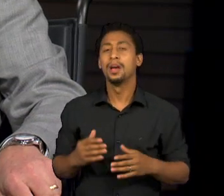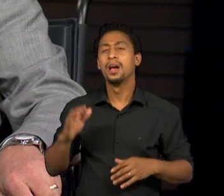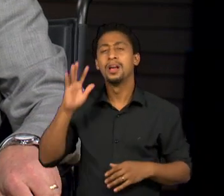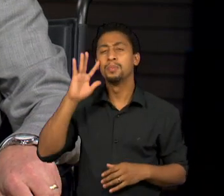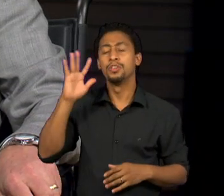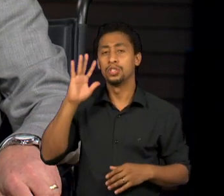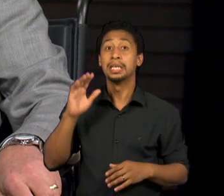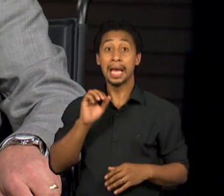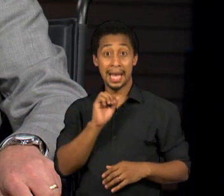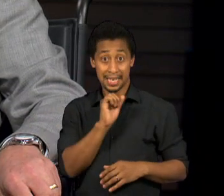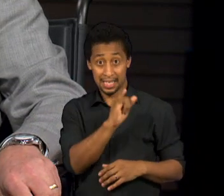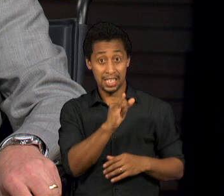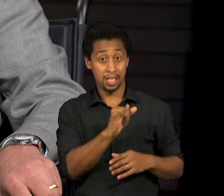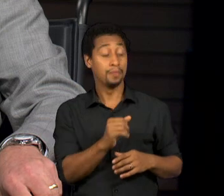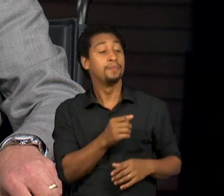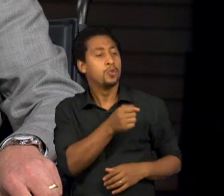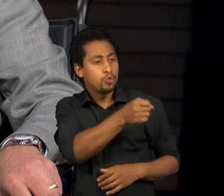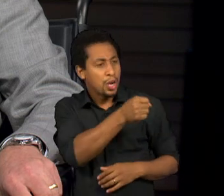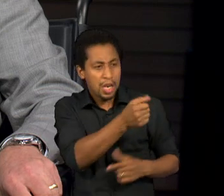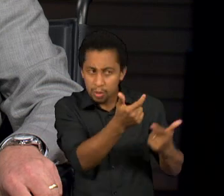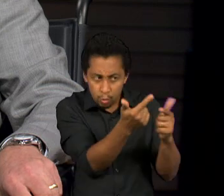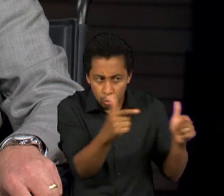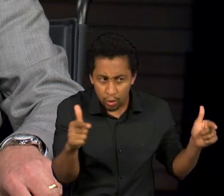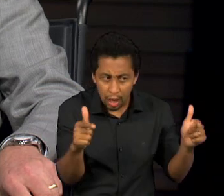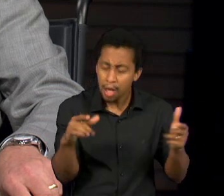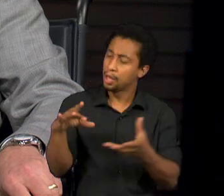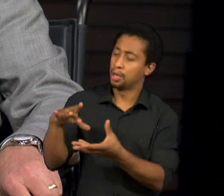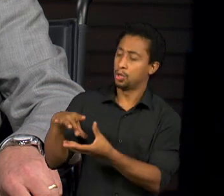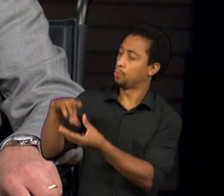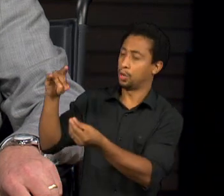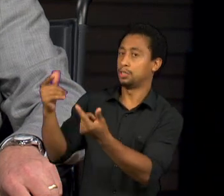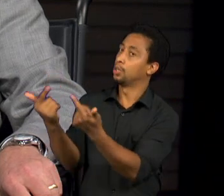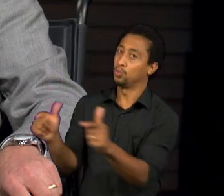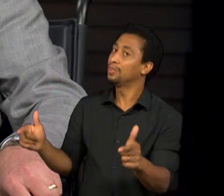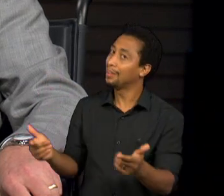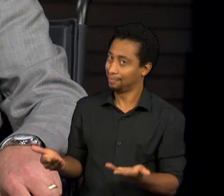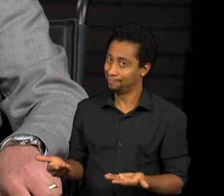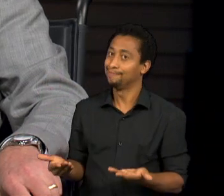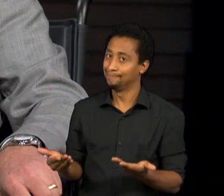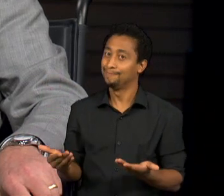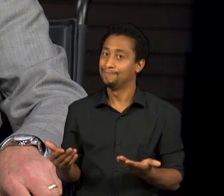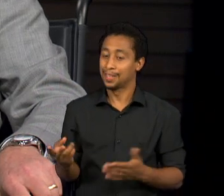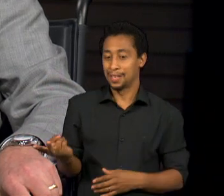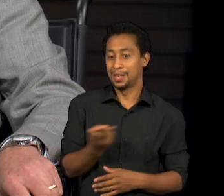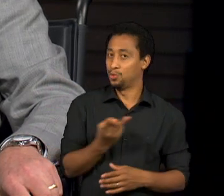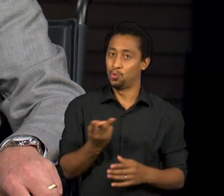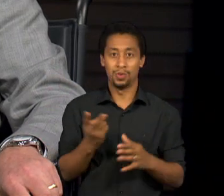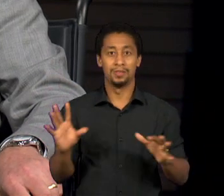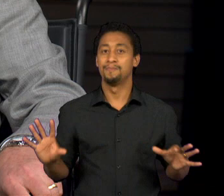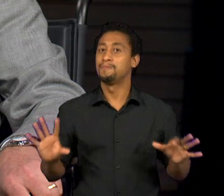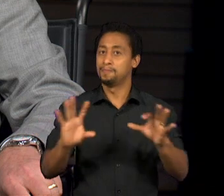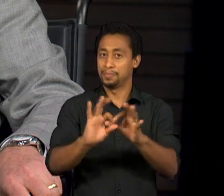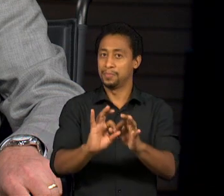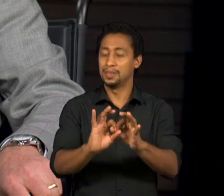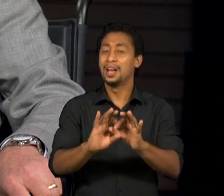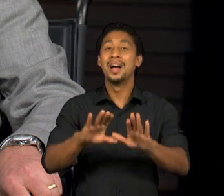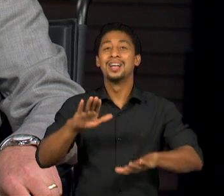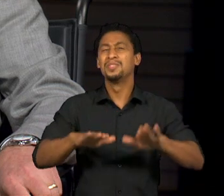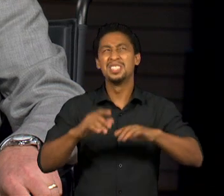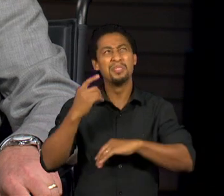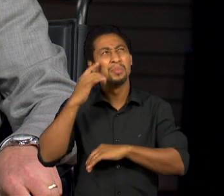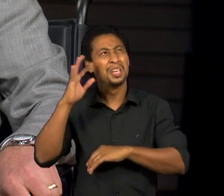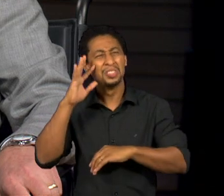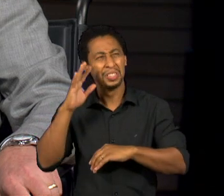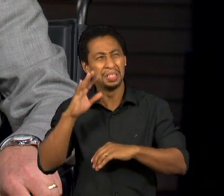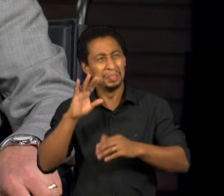haverá democracia. E parece um lugar comum, uma frase feita um jogo de retórica,